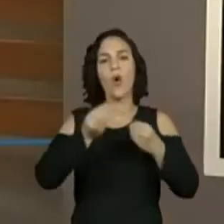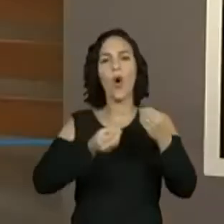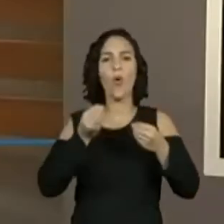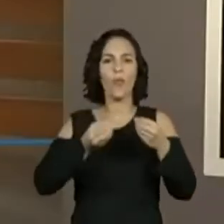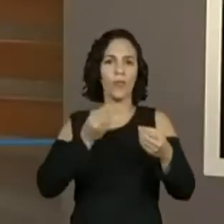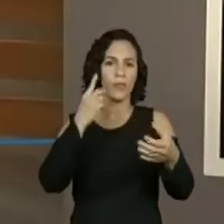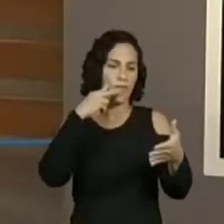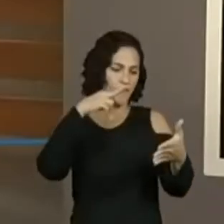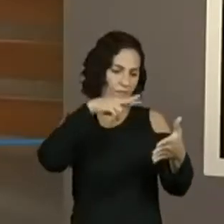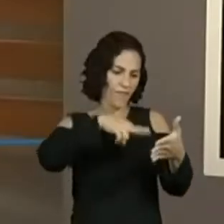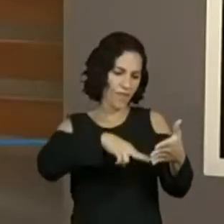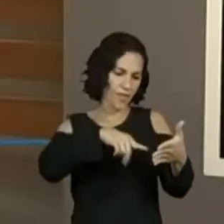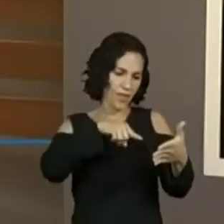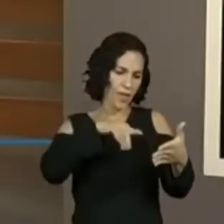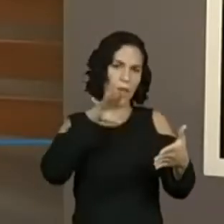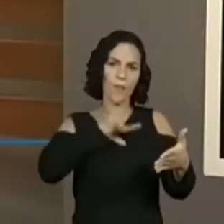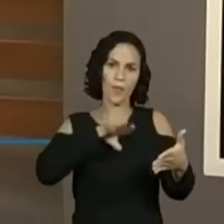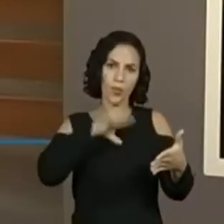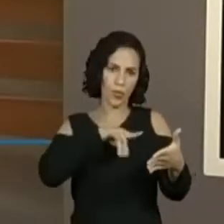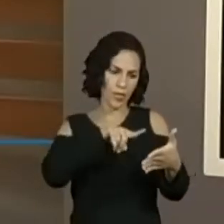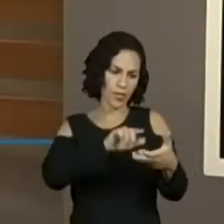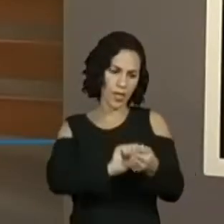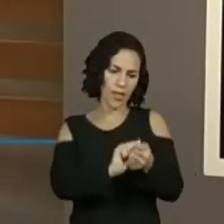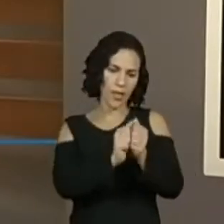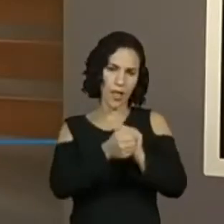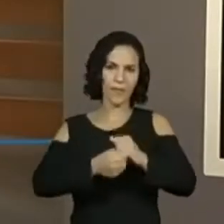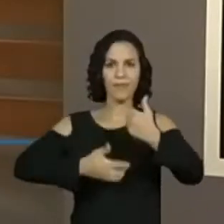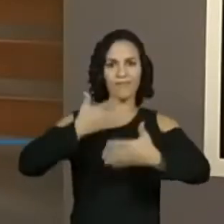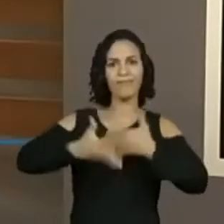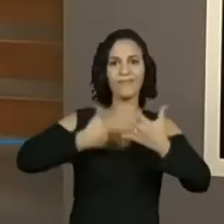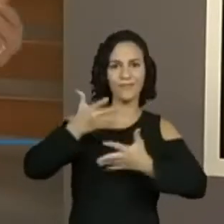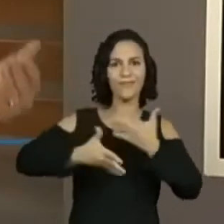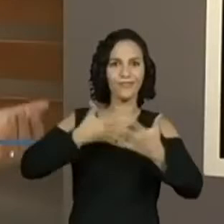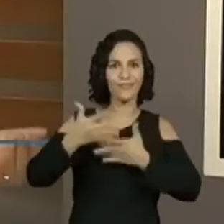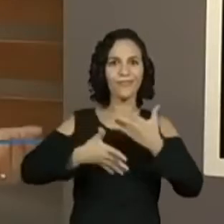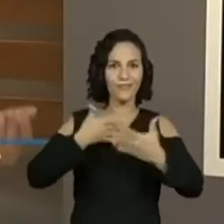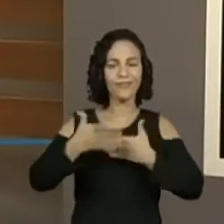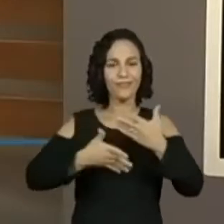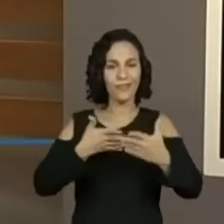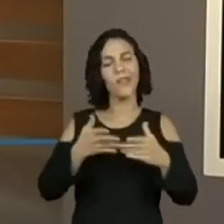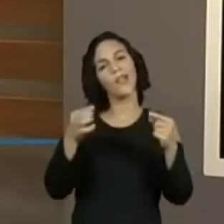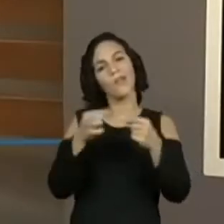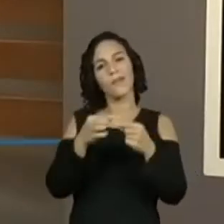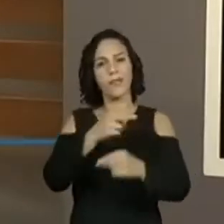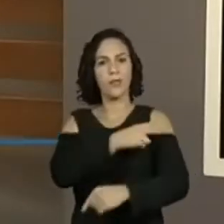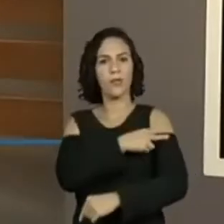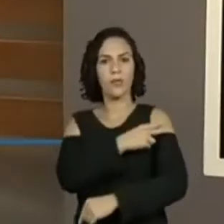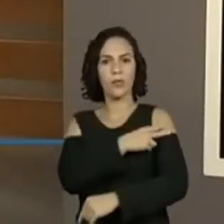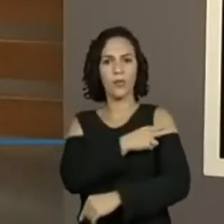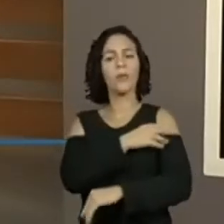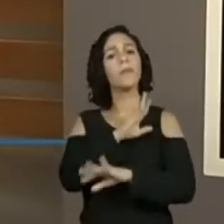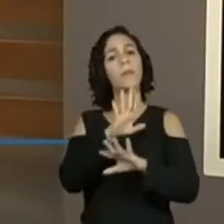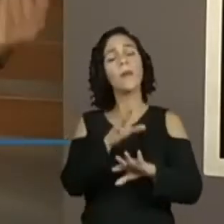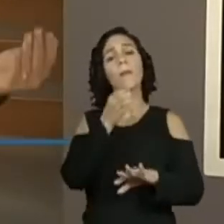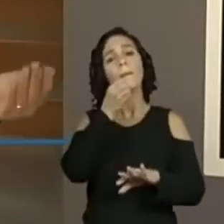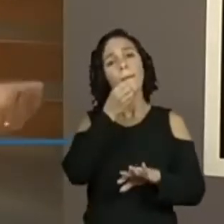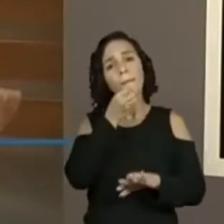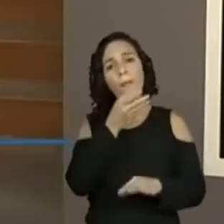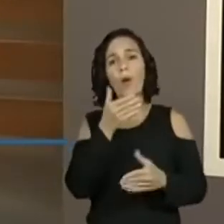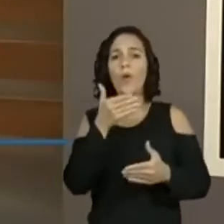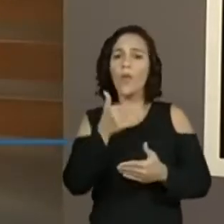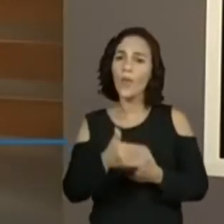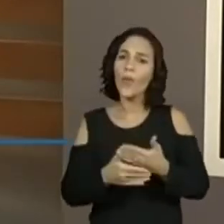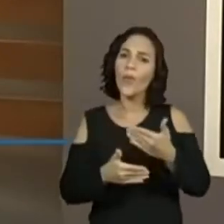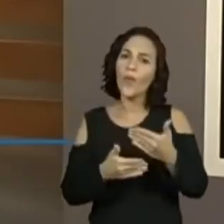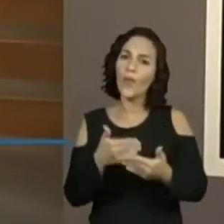vocês vão construir isso dentro do que é para segundo ano. Mas por que não conhecer? Porque existem